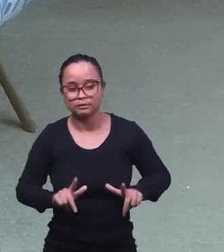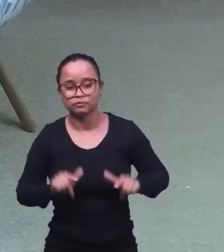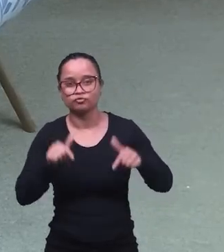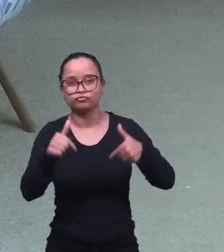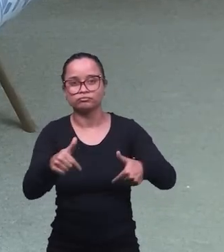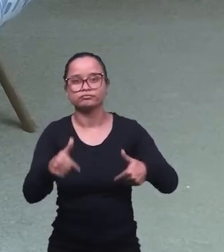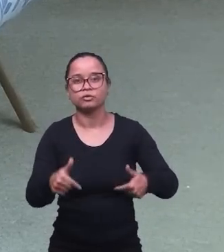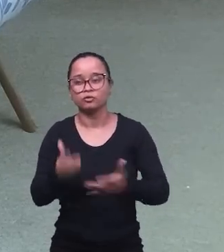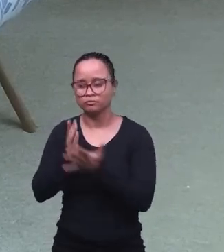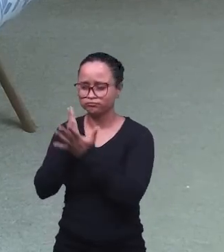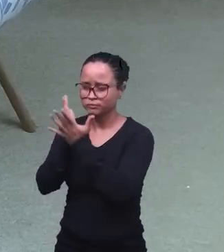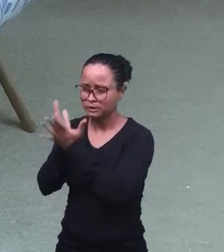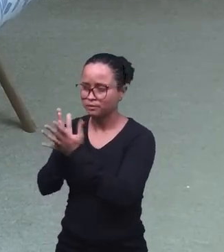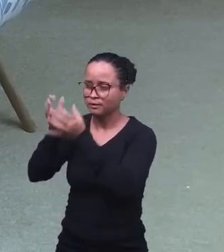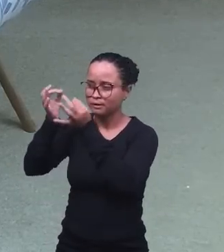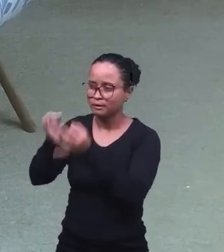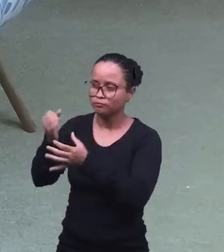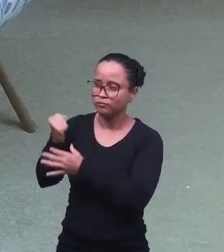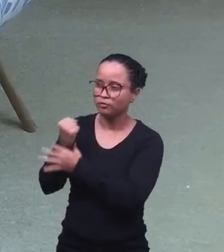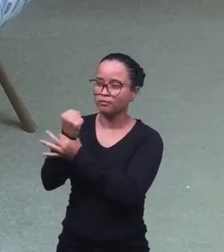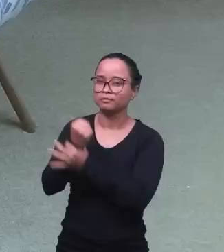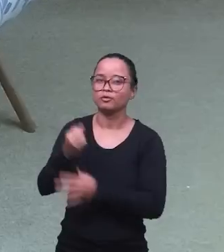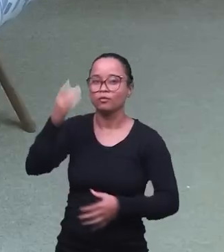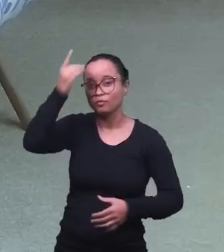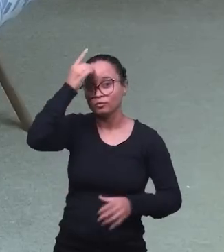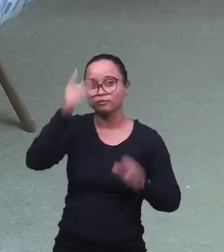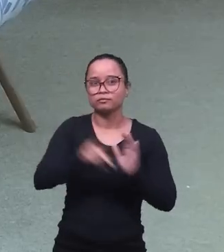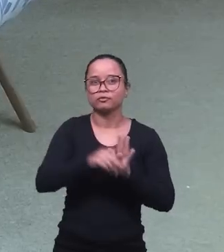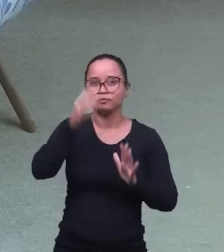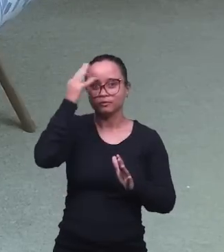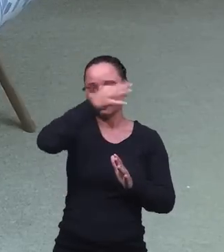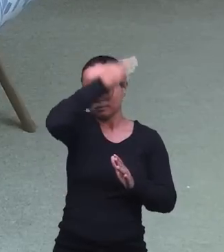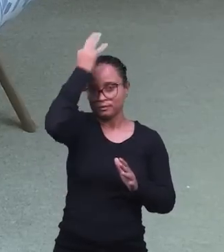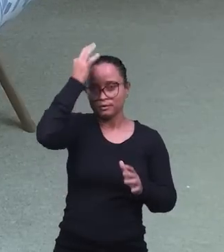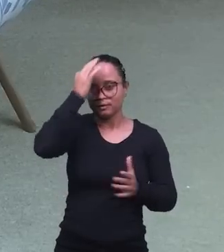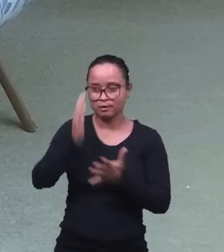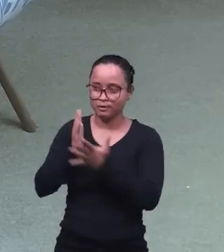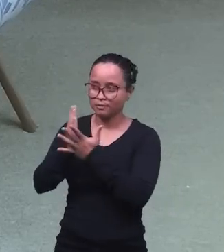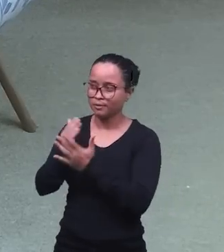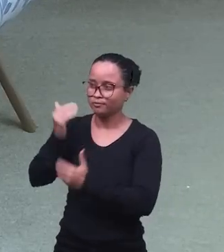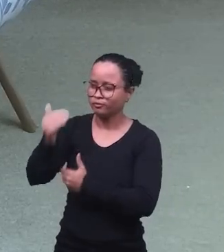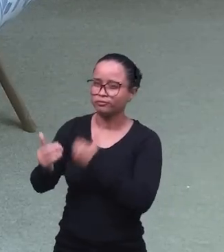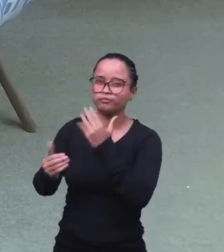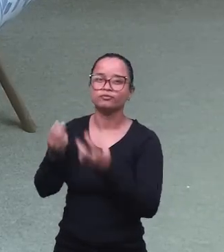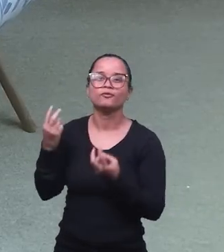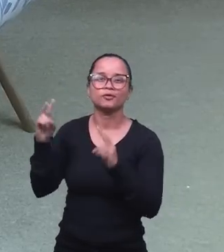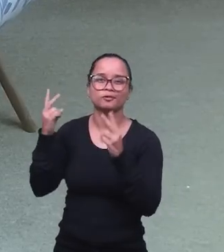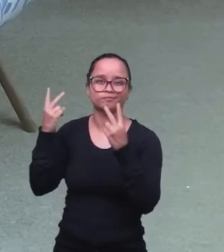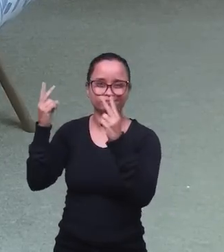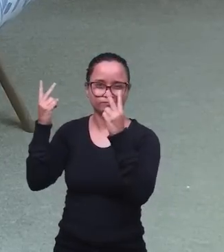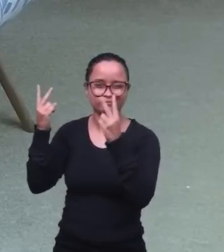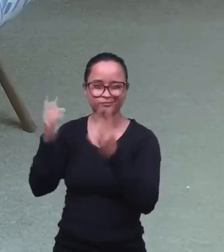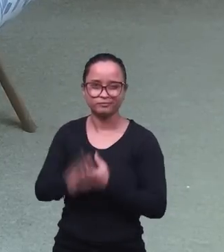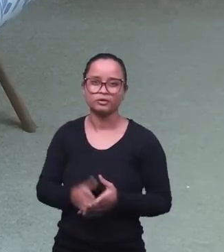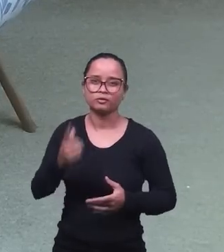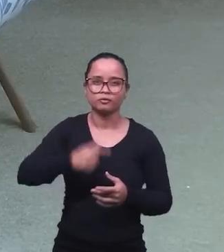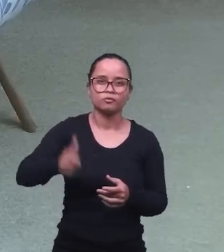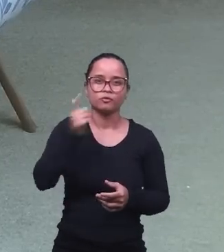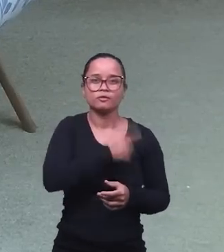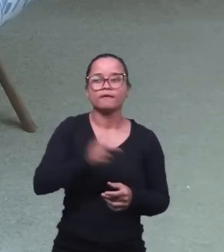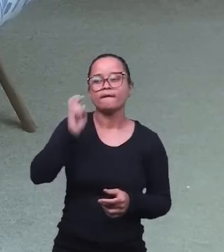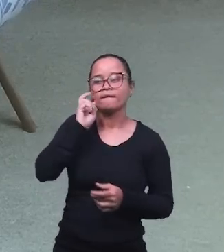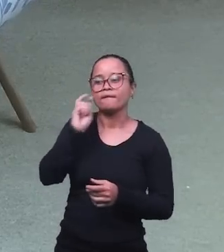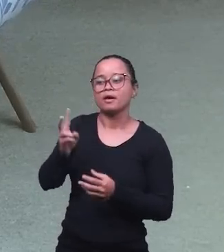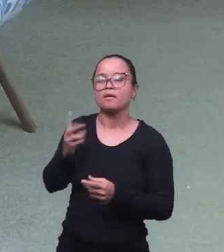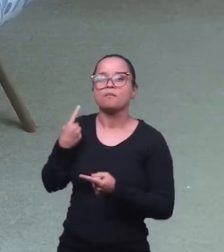manifesta dando a direção segura através dos dons espirituais. E a igreja ela caminha de vitória em vitória, né? E nós vamos ver isso